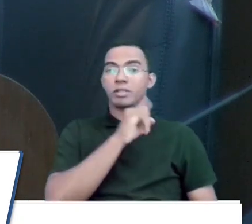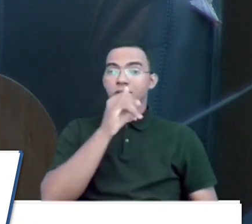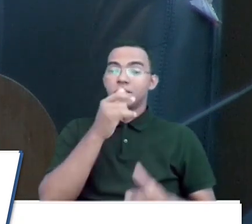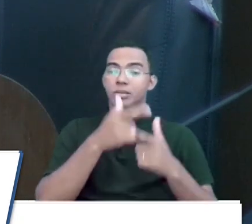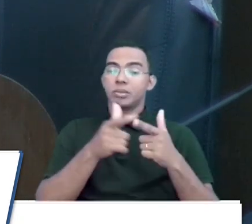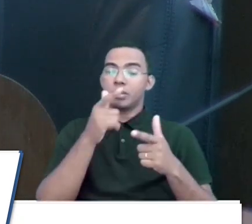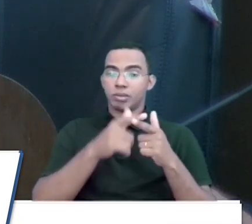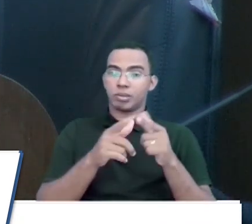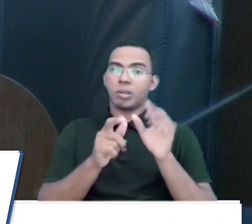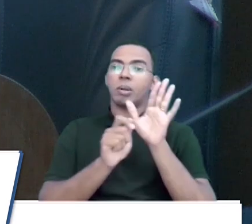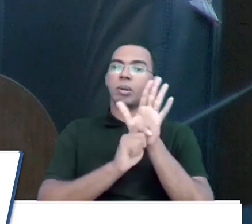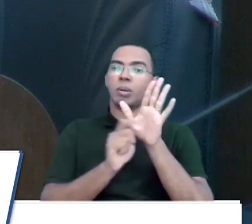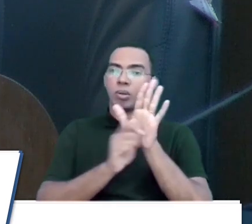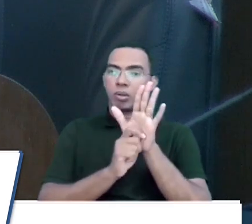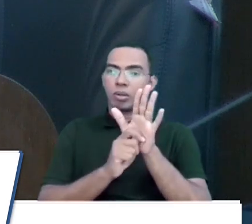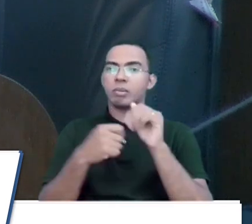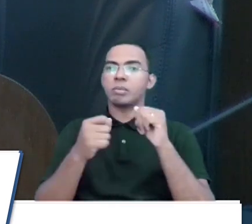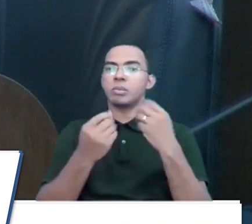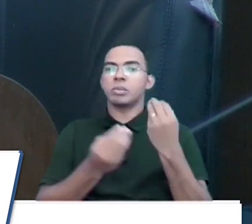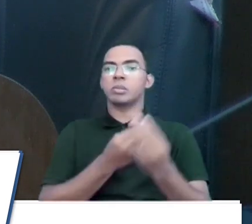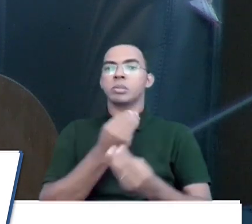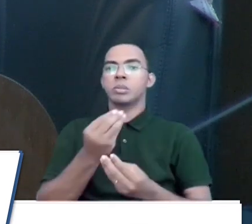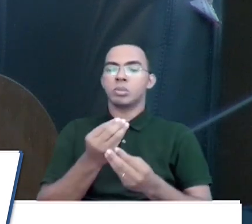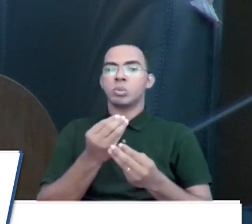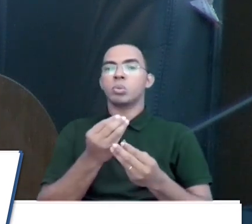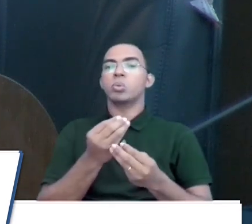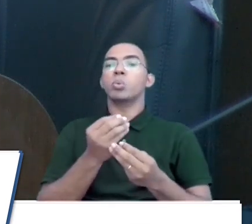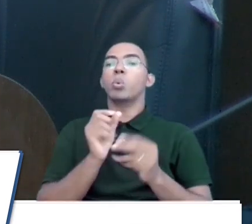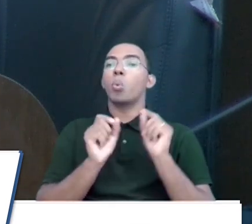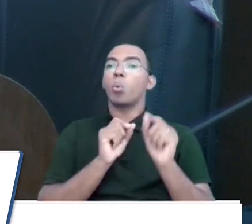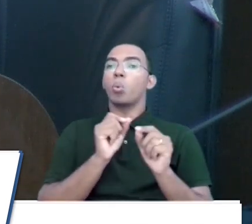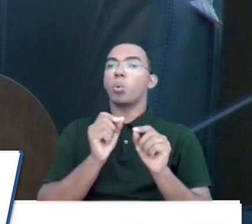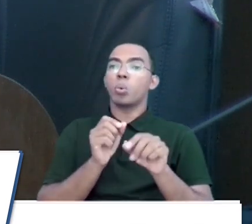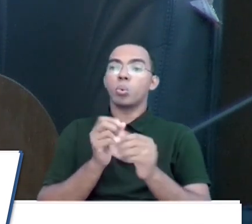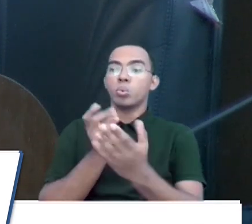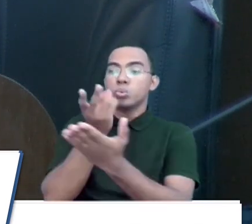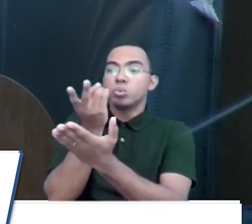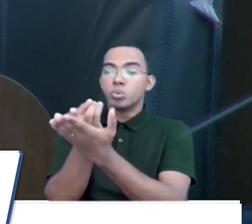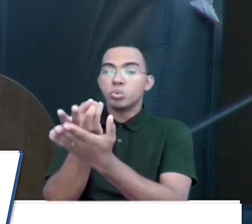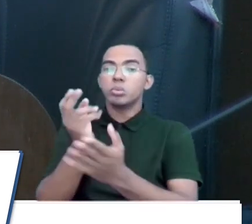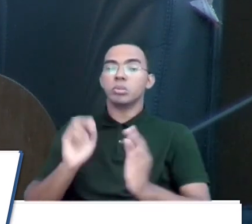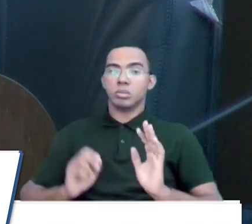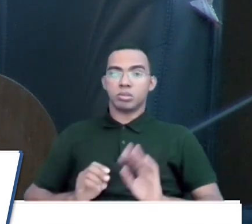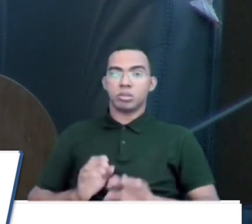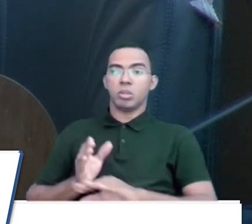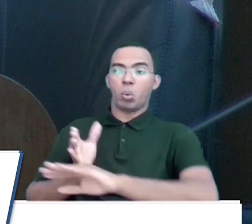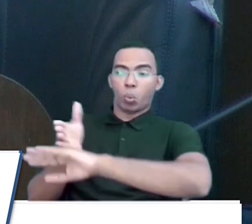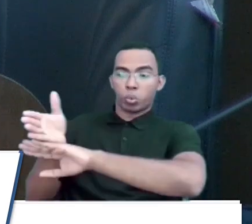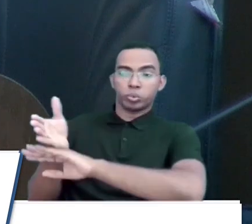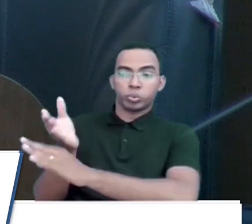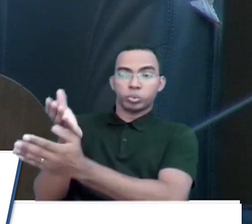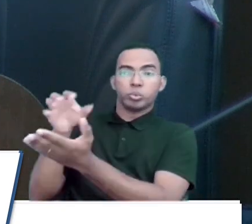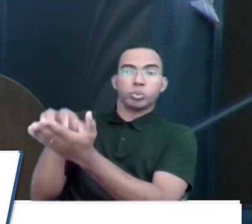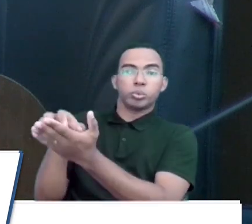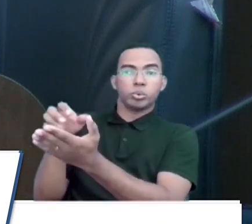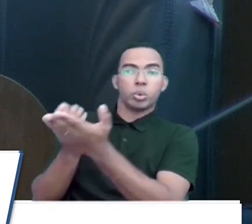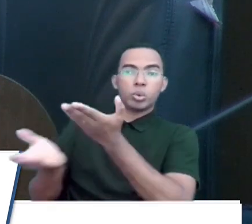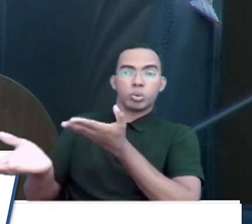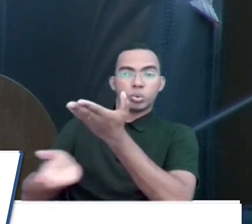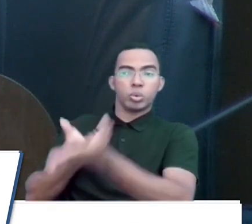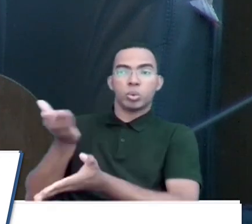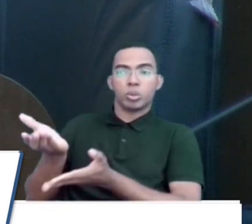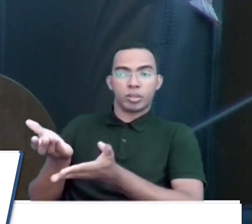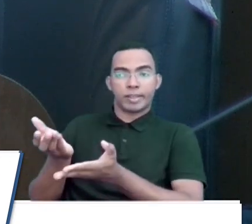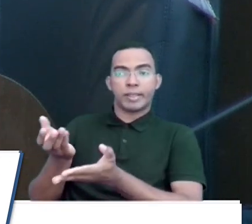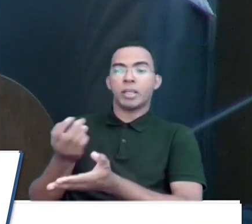drogas, tem que fazer uma medida coativa de internação. Internação. O que não pode